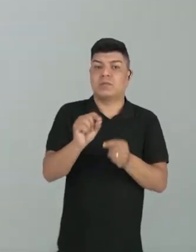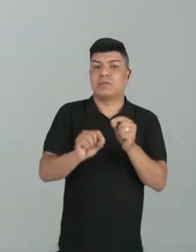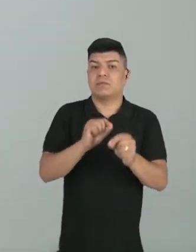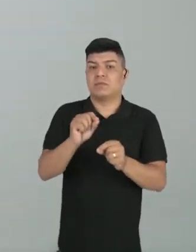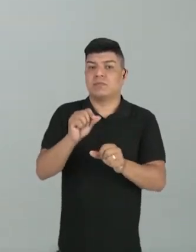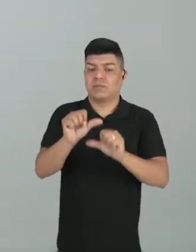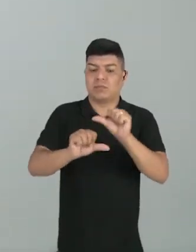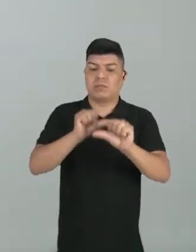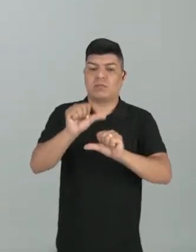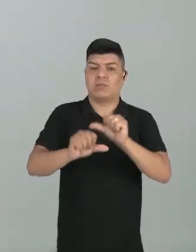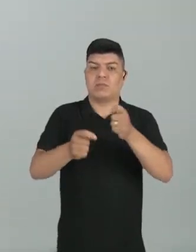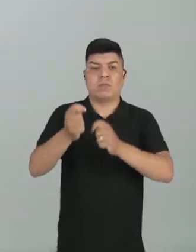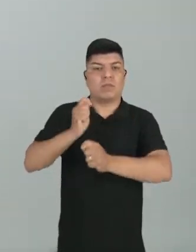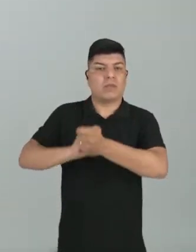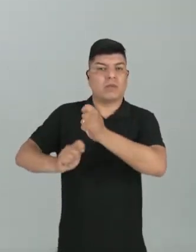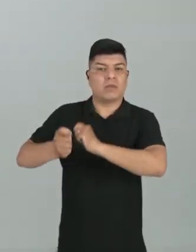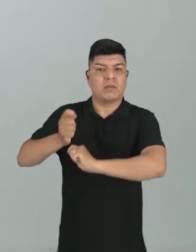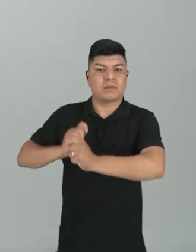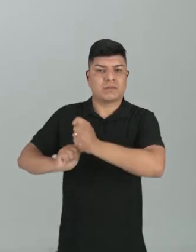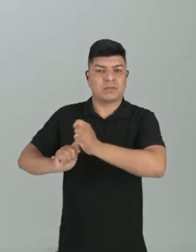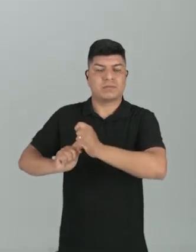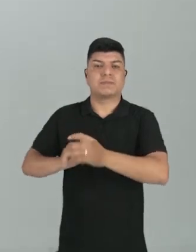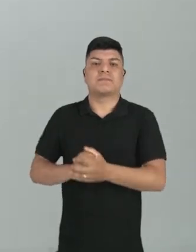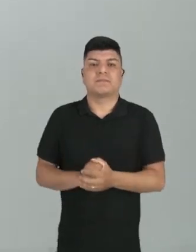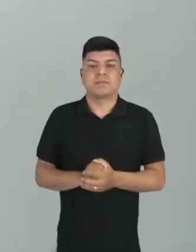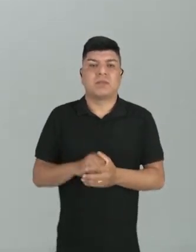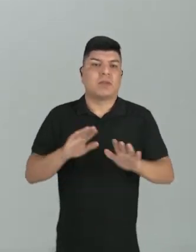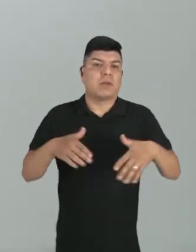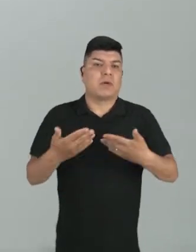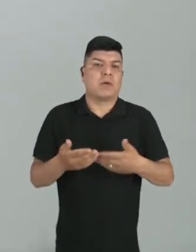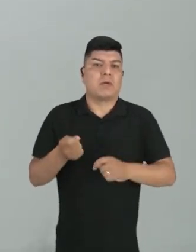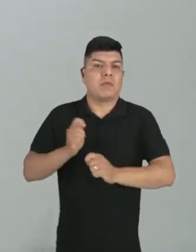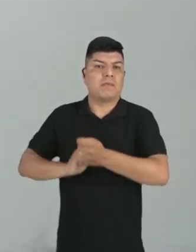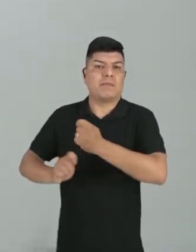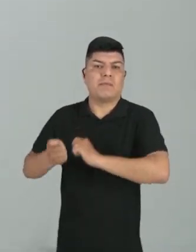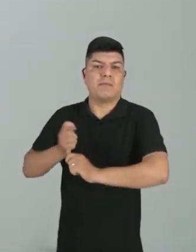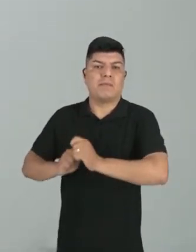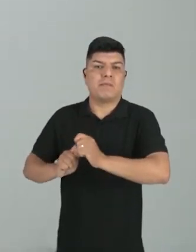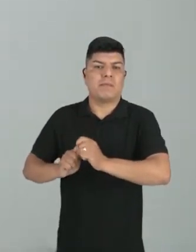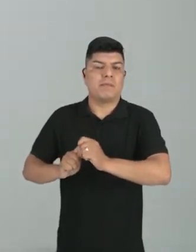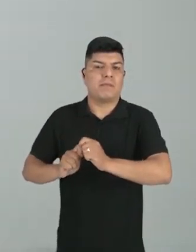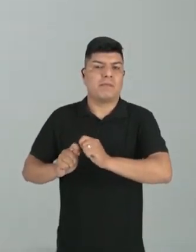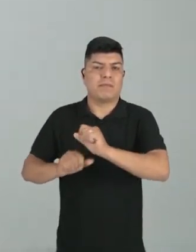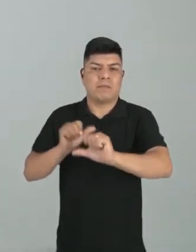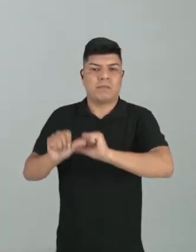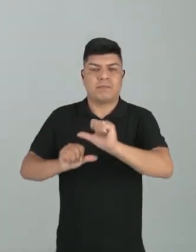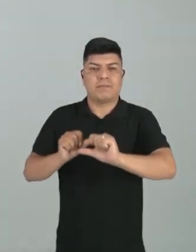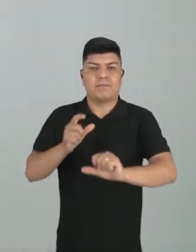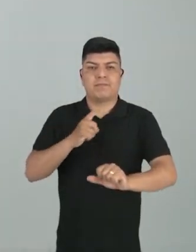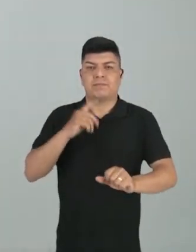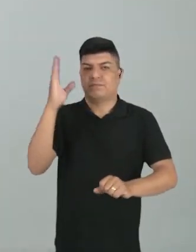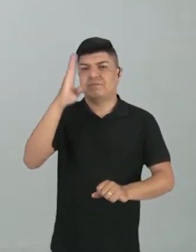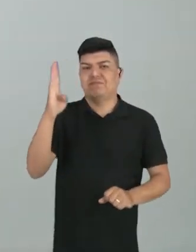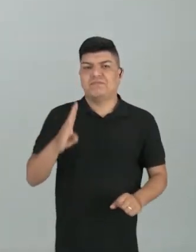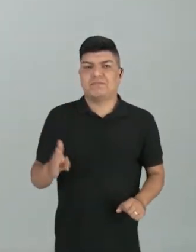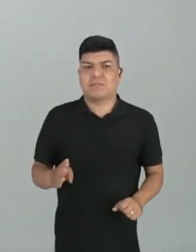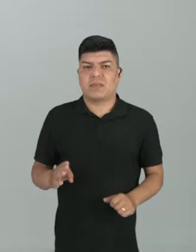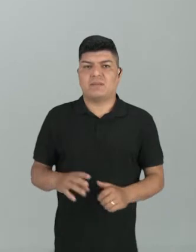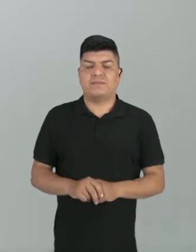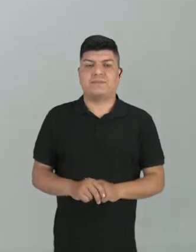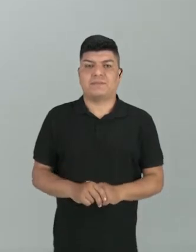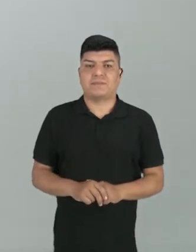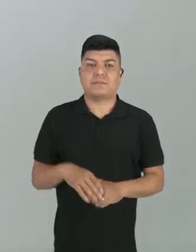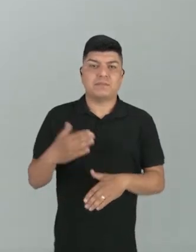uma transformação econômica. E que transformação econômica foi essa? O Brasil ele começou a passar por